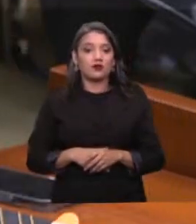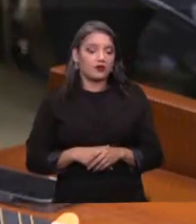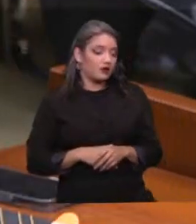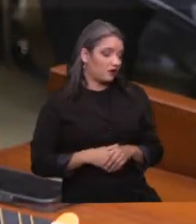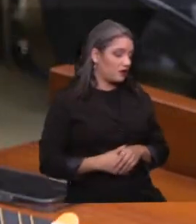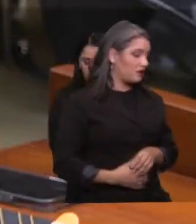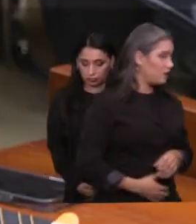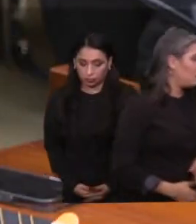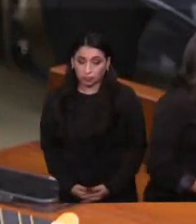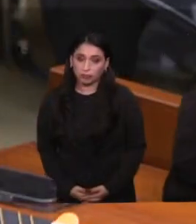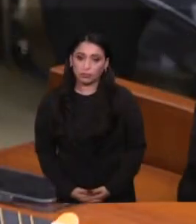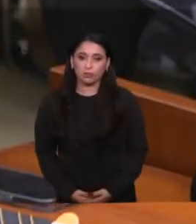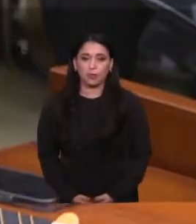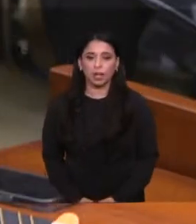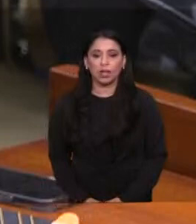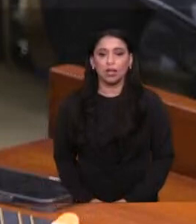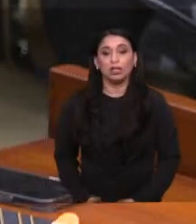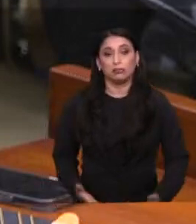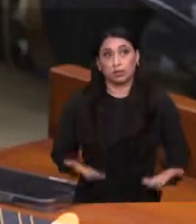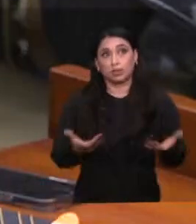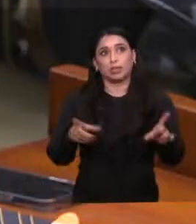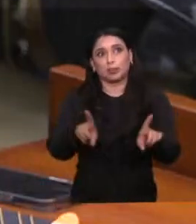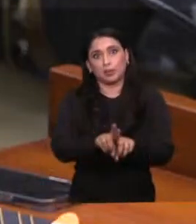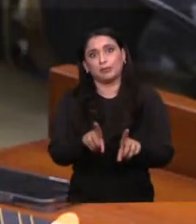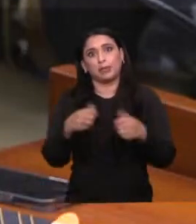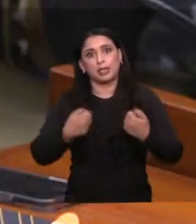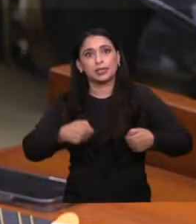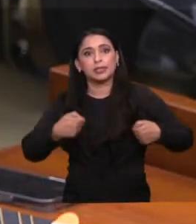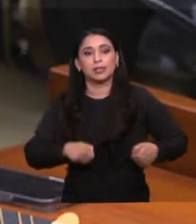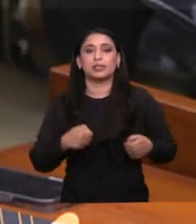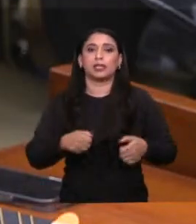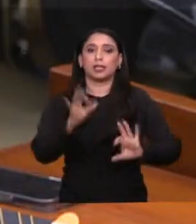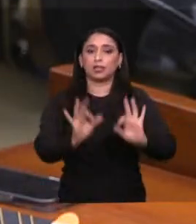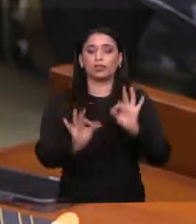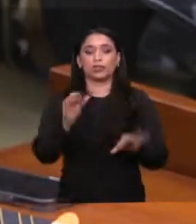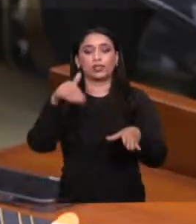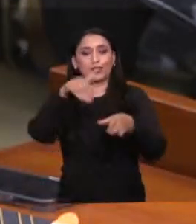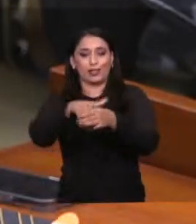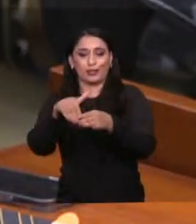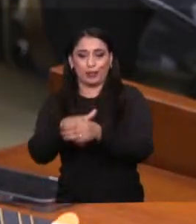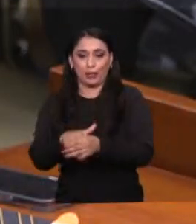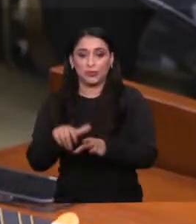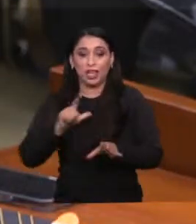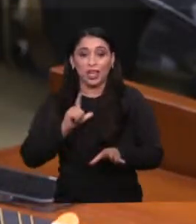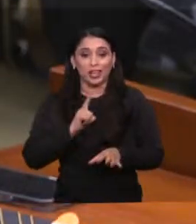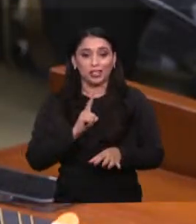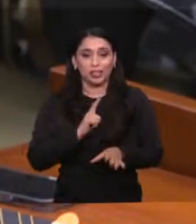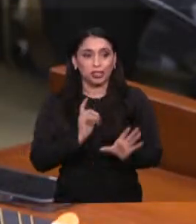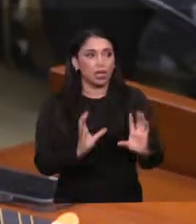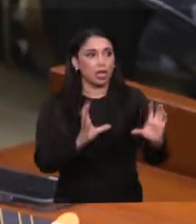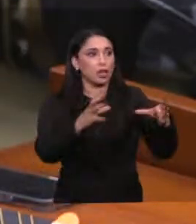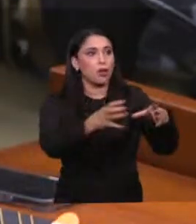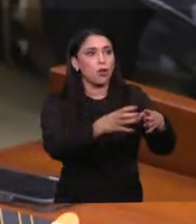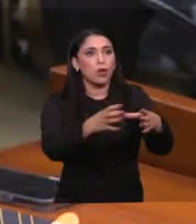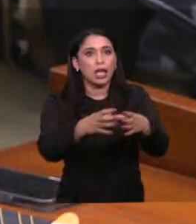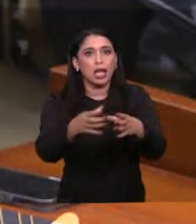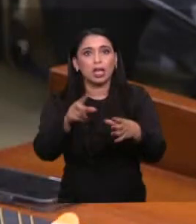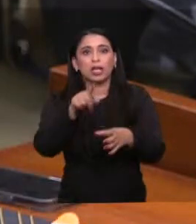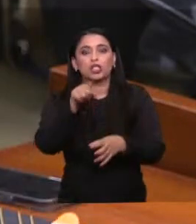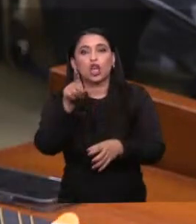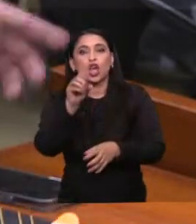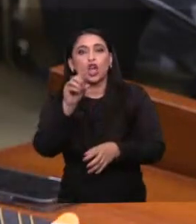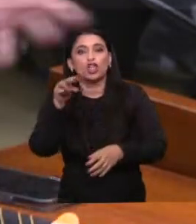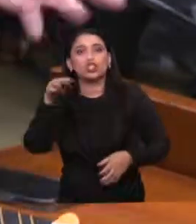que ser implementado na Justiça Eleitoral. A gente tem comarcas que têm um único juiz e tem zonas eleitorais